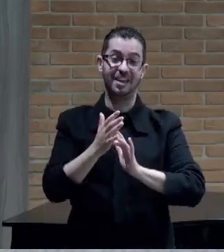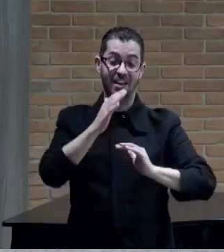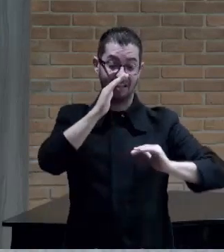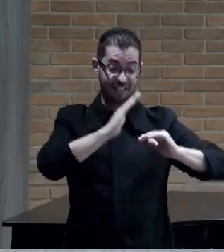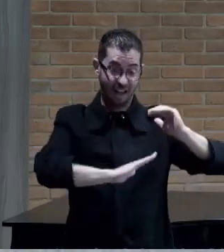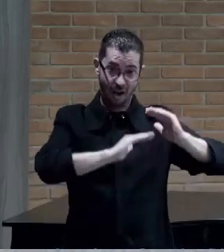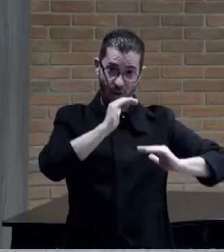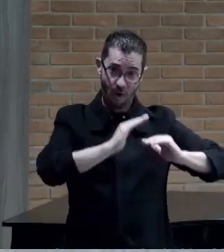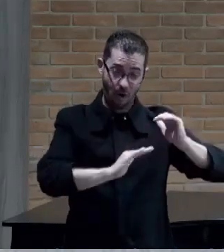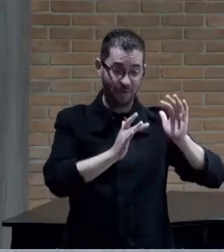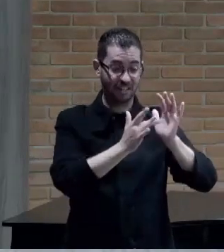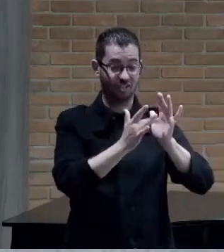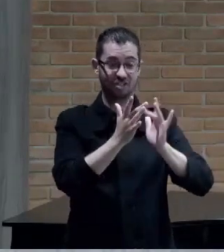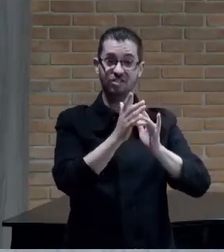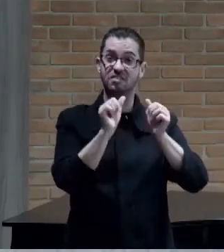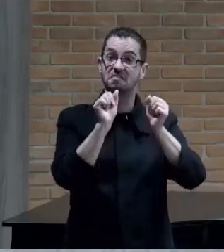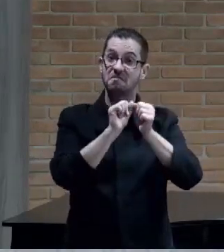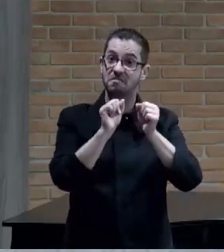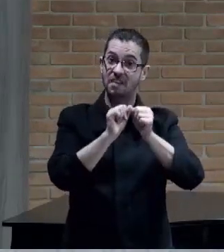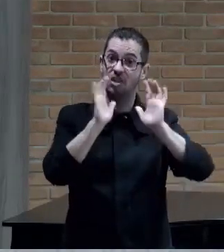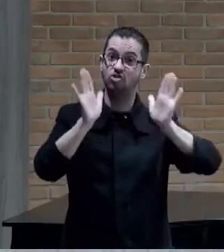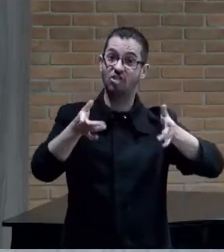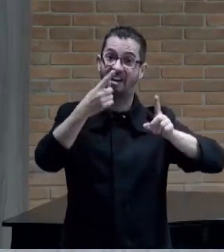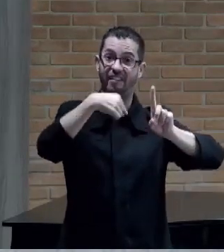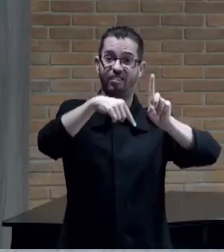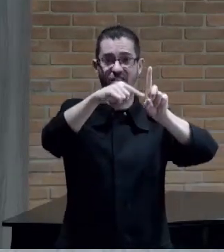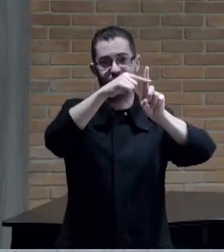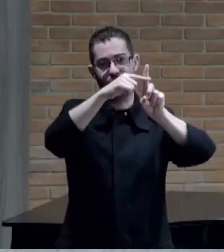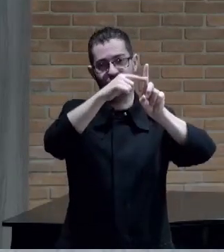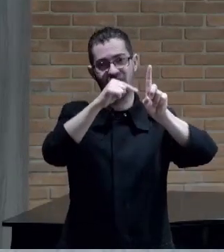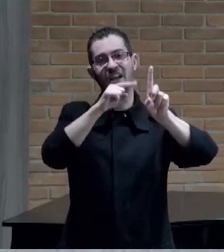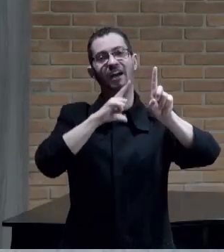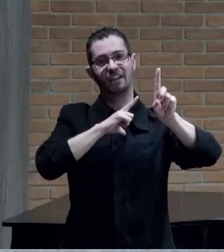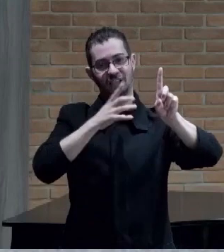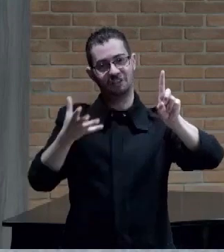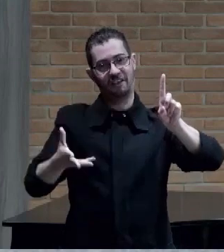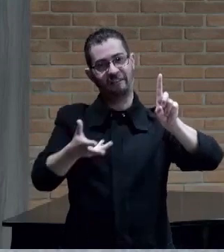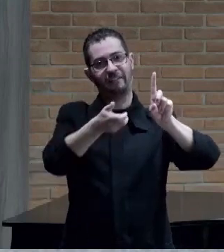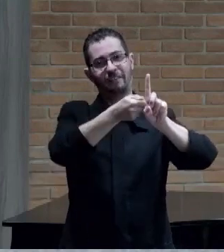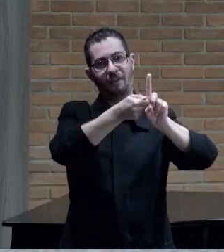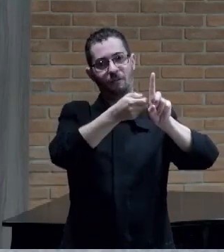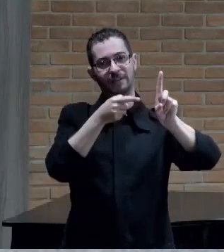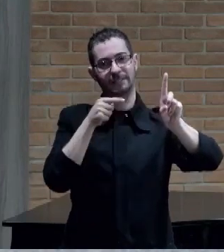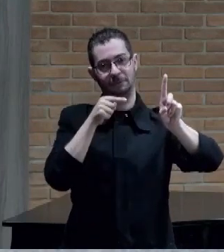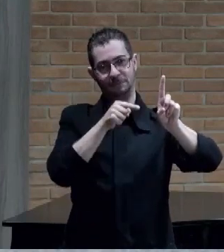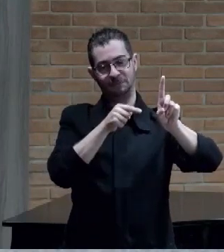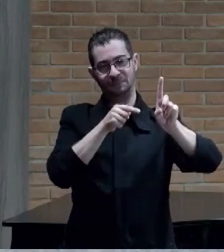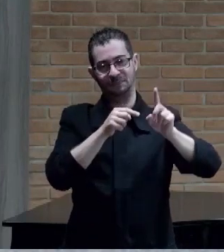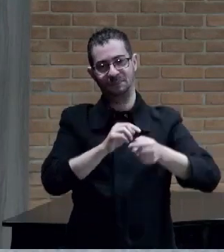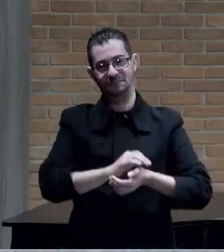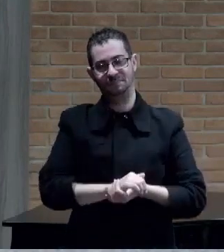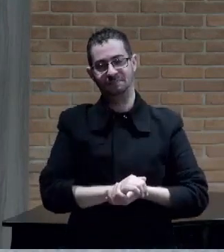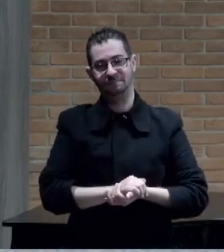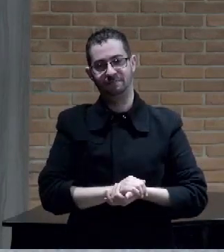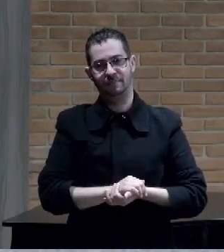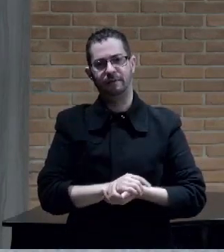que ele realizou na cruz. É dessa maneira que somos salvos. Então é tão